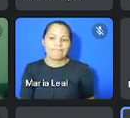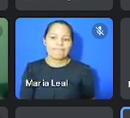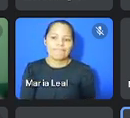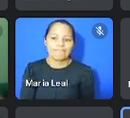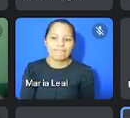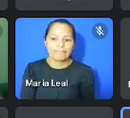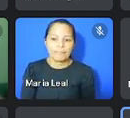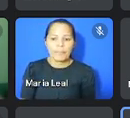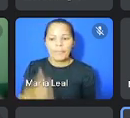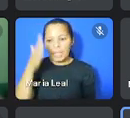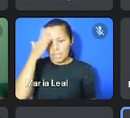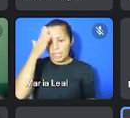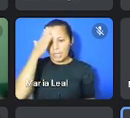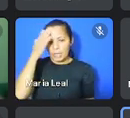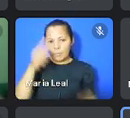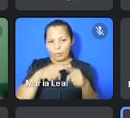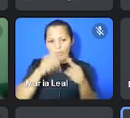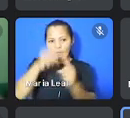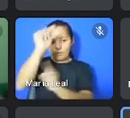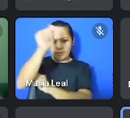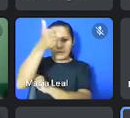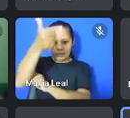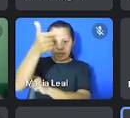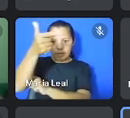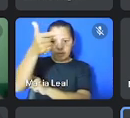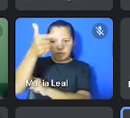Silvânia, entendeu por que ficou ao quadrado, Silvânia?